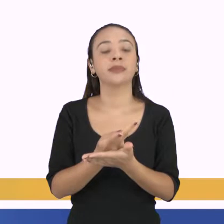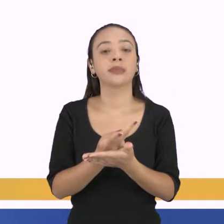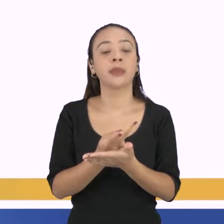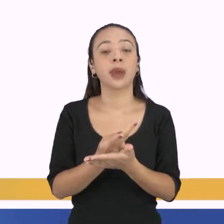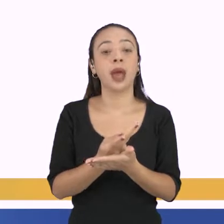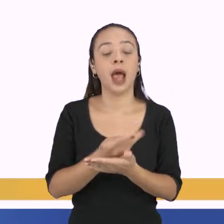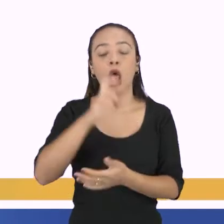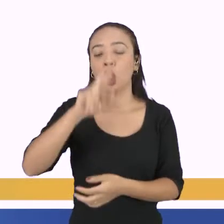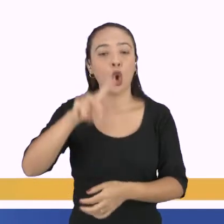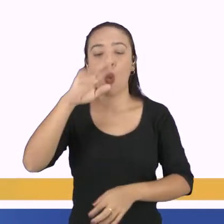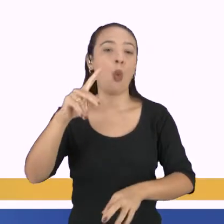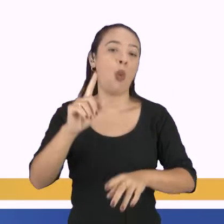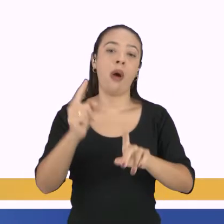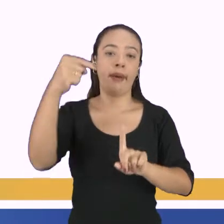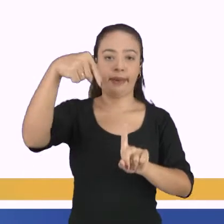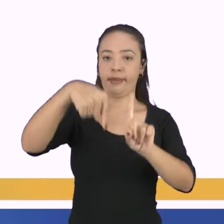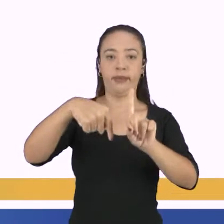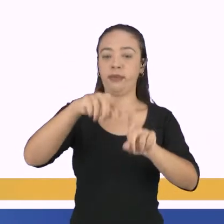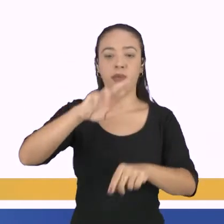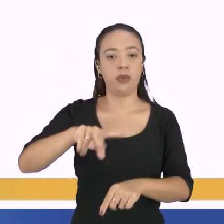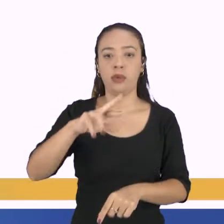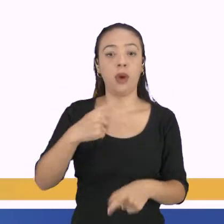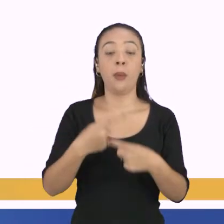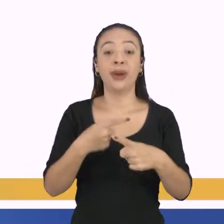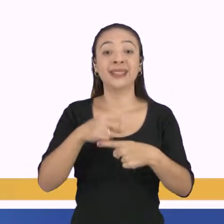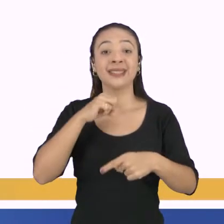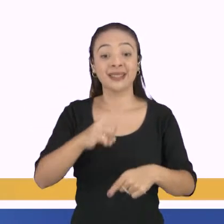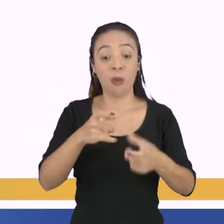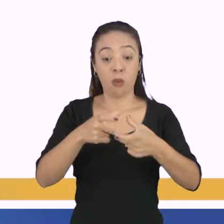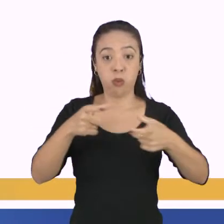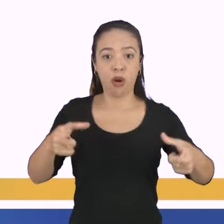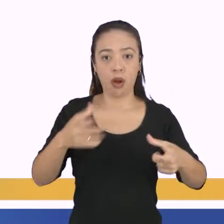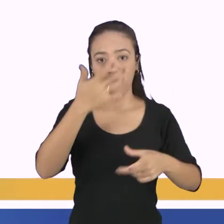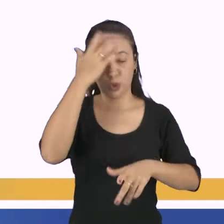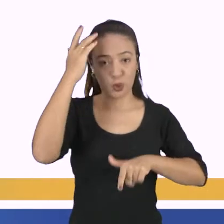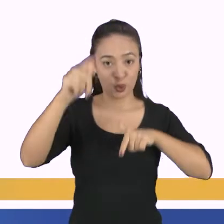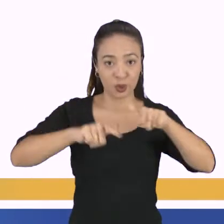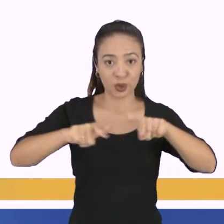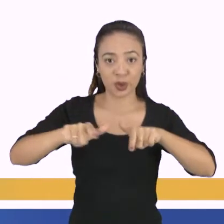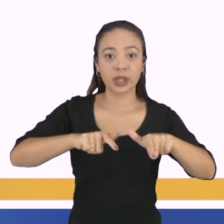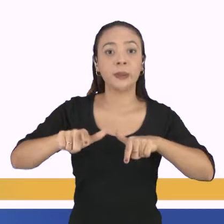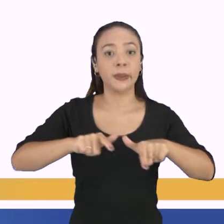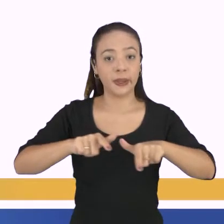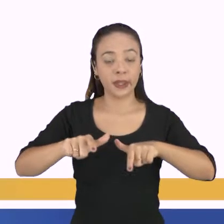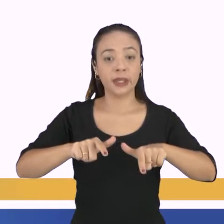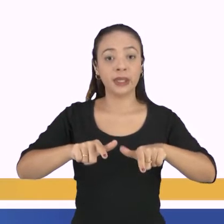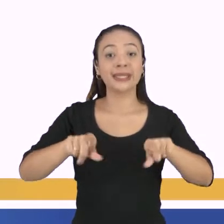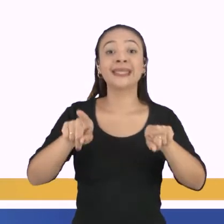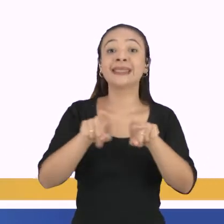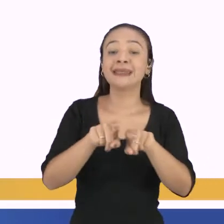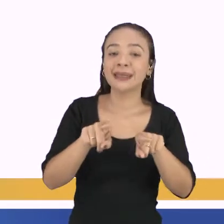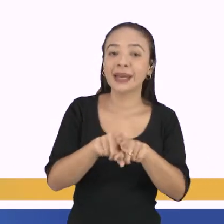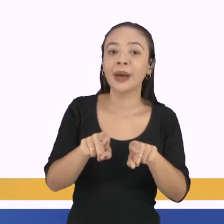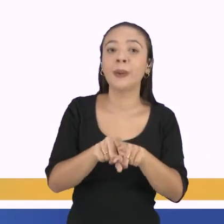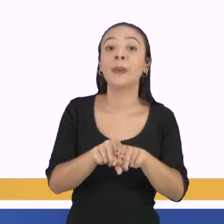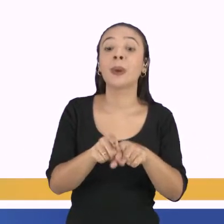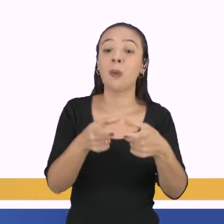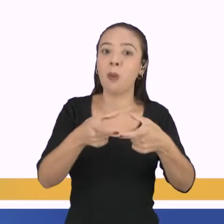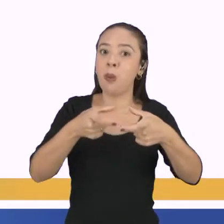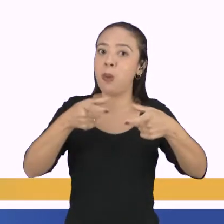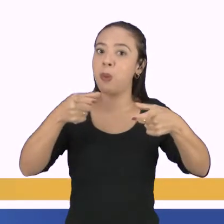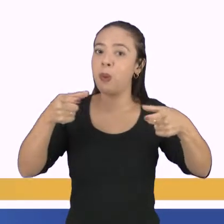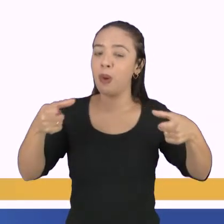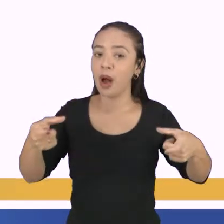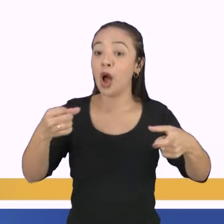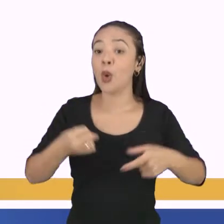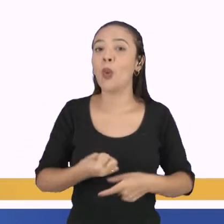são inversamente proporcionais, porque quanto maior é o número de funcionários em condições ideais de trabalho, maior será